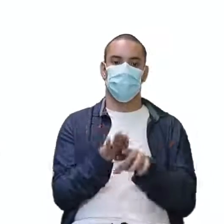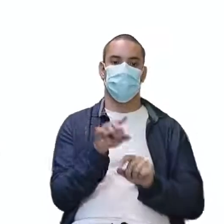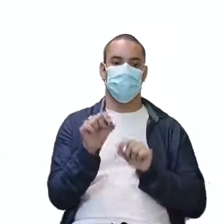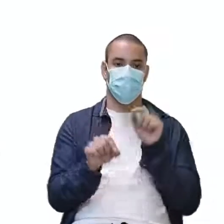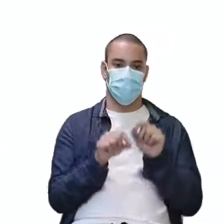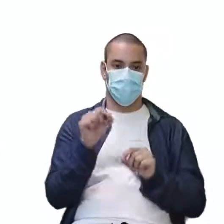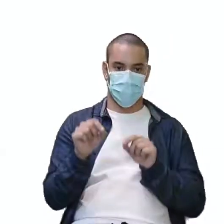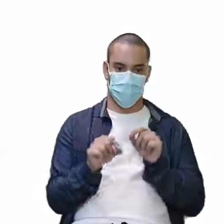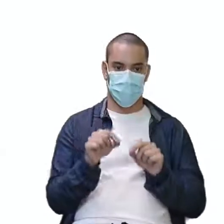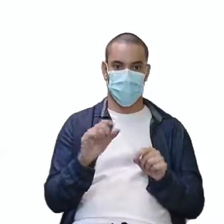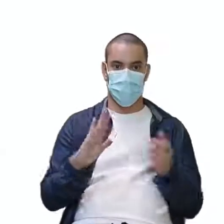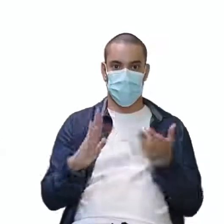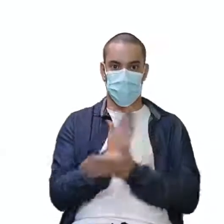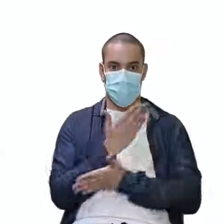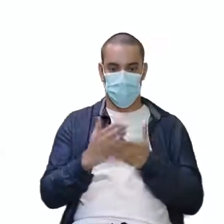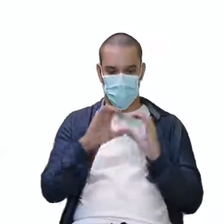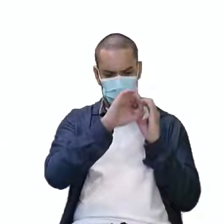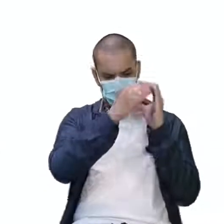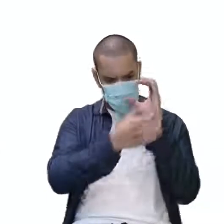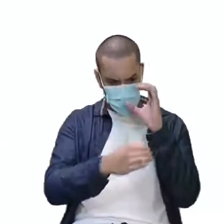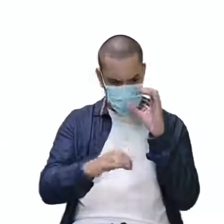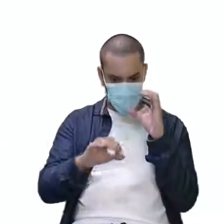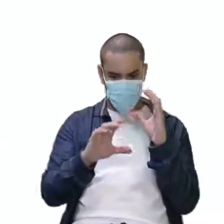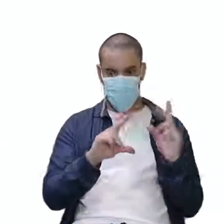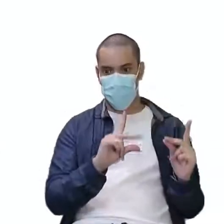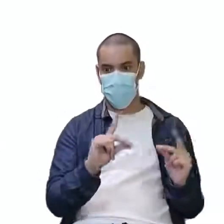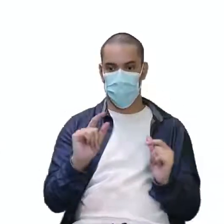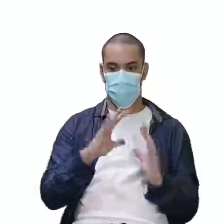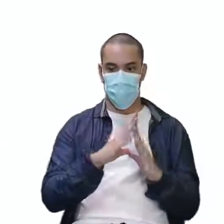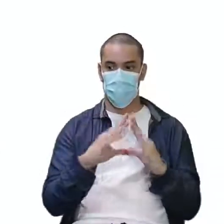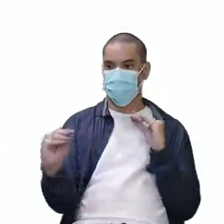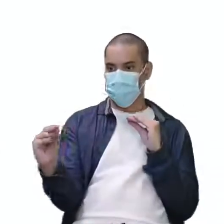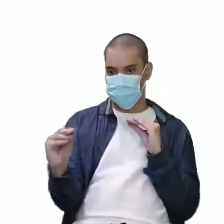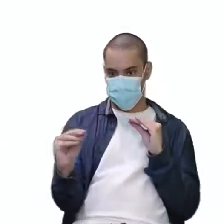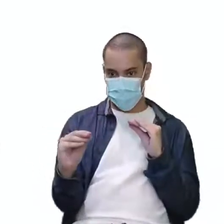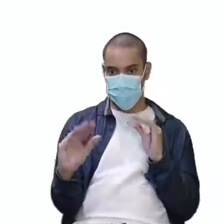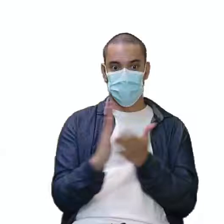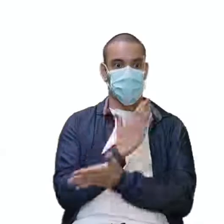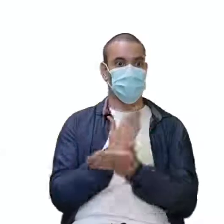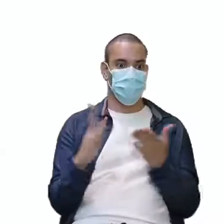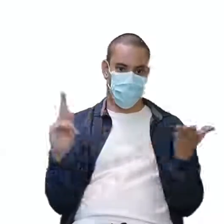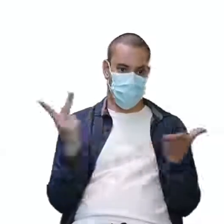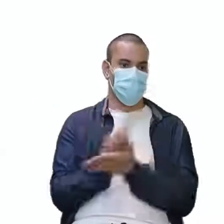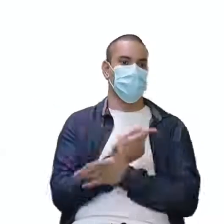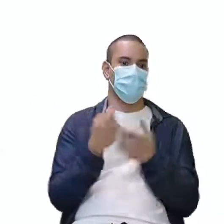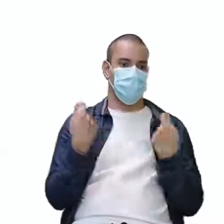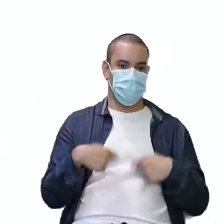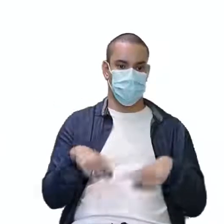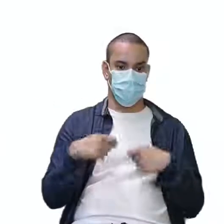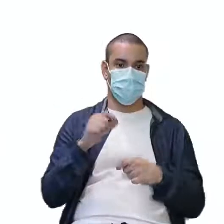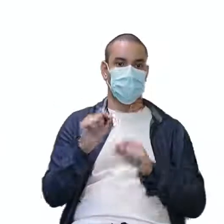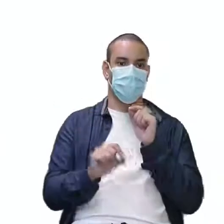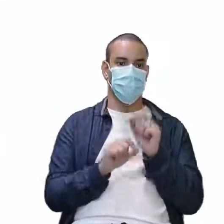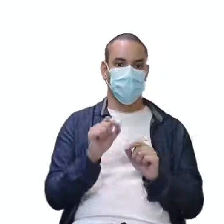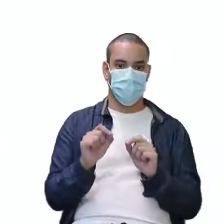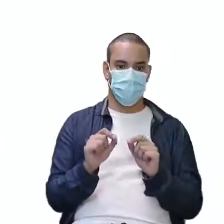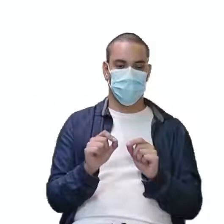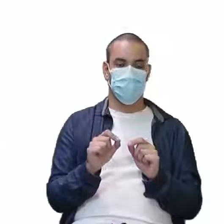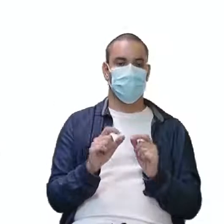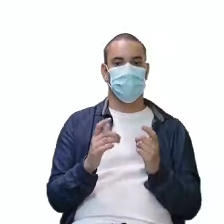relação a túneis para o escape, tá? Porque algumas vezes vai acontecer de eles serem